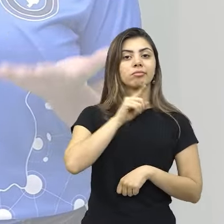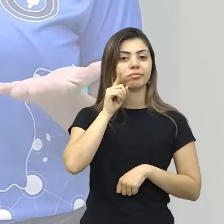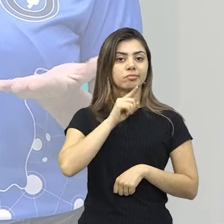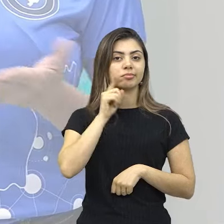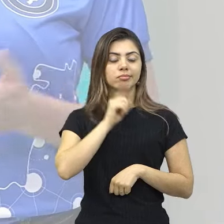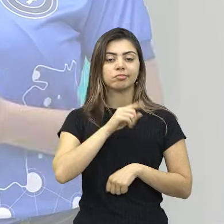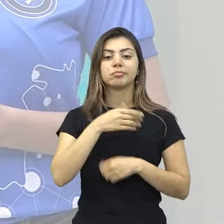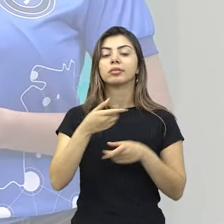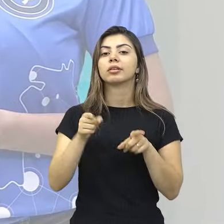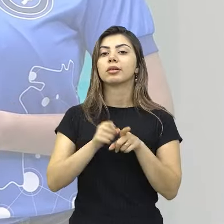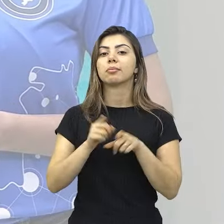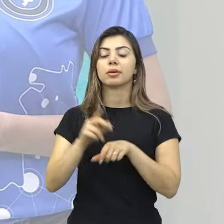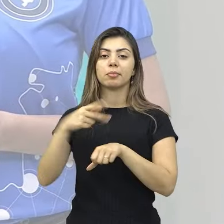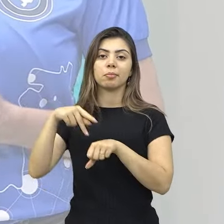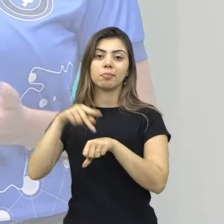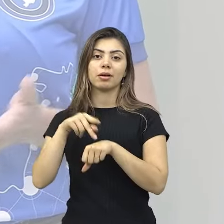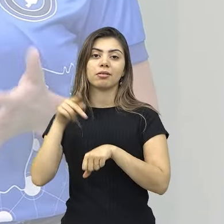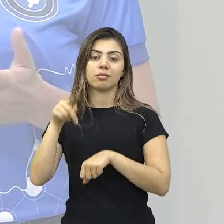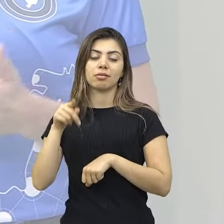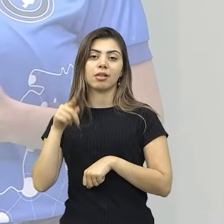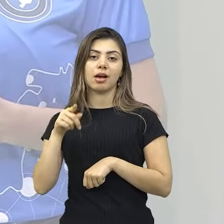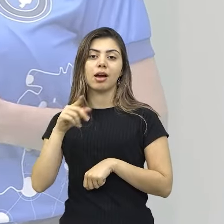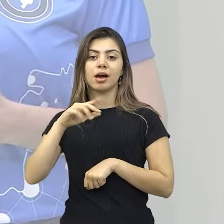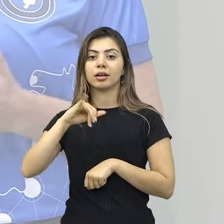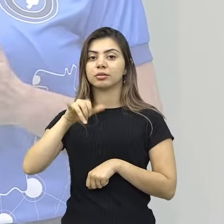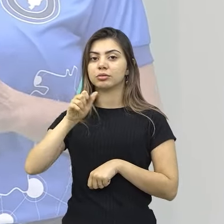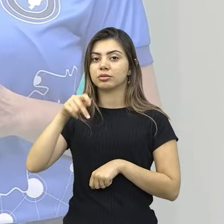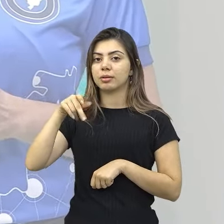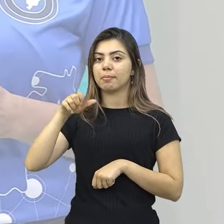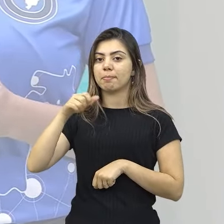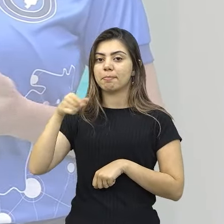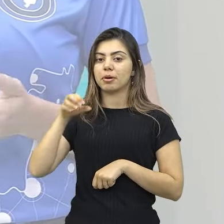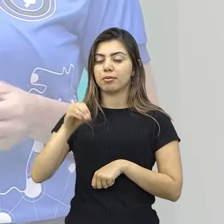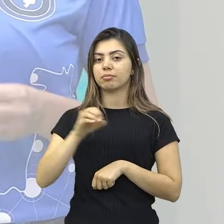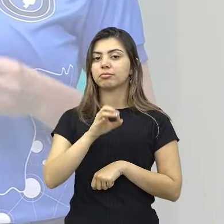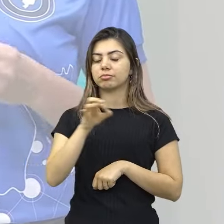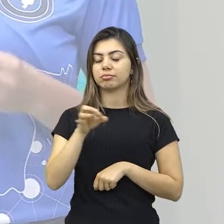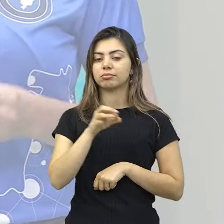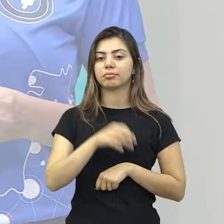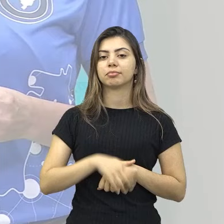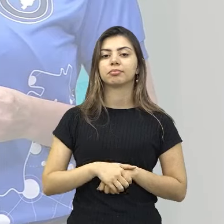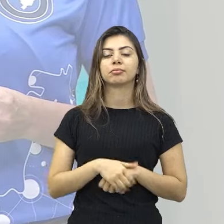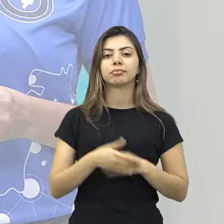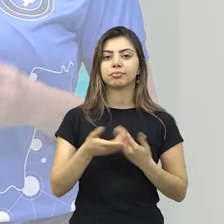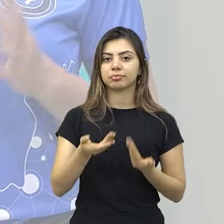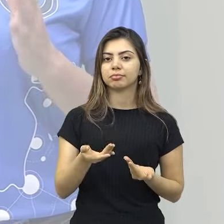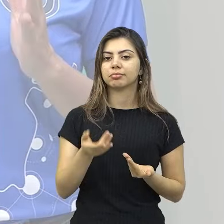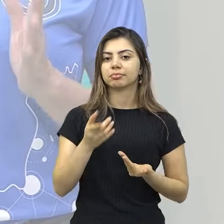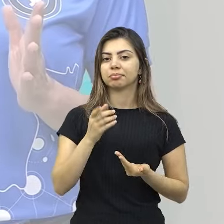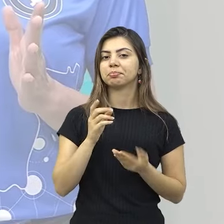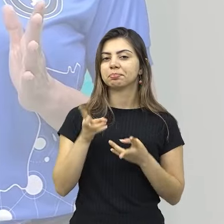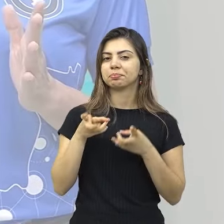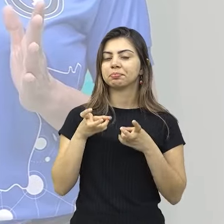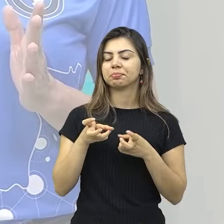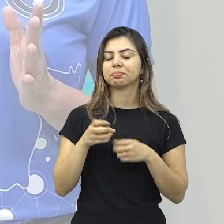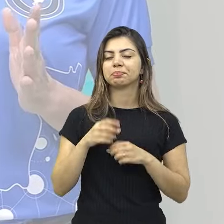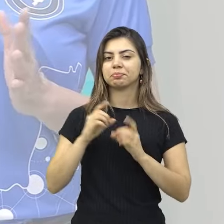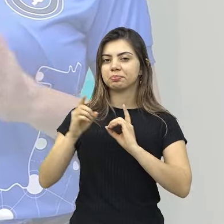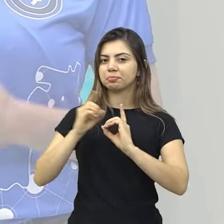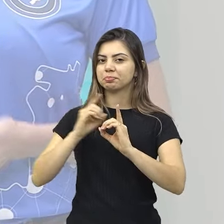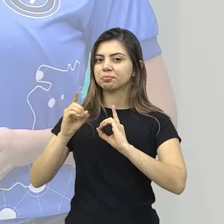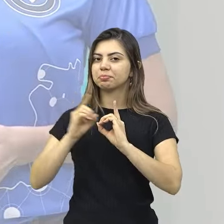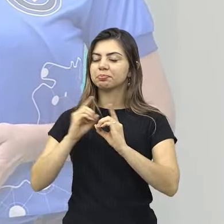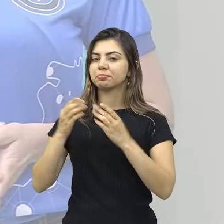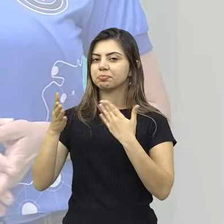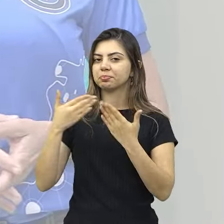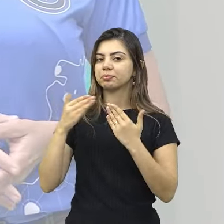E também do Japan. Então, Japan, Japanese, da USA, ok? American. Lembrando agora um outro